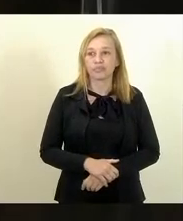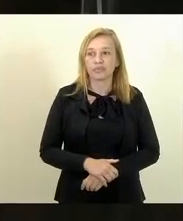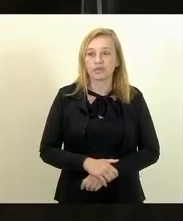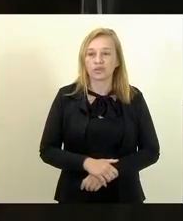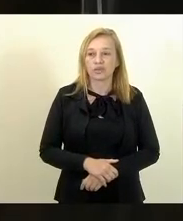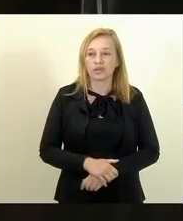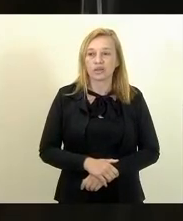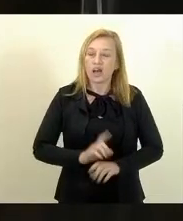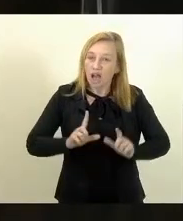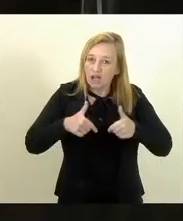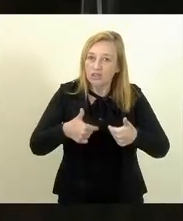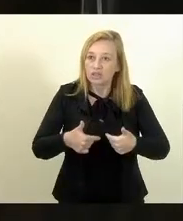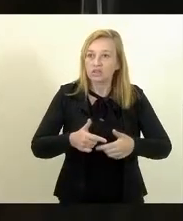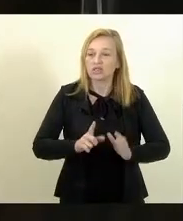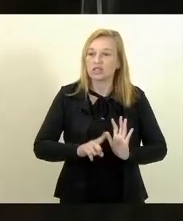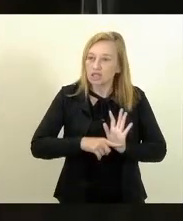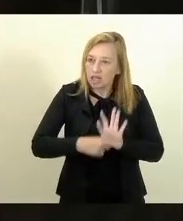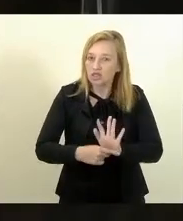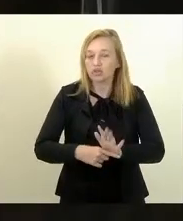mitigar